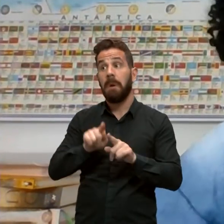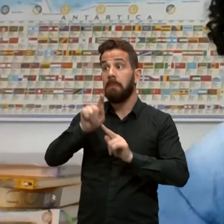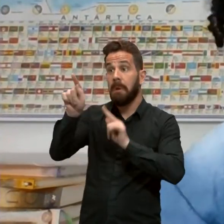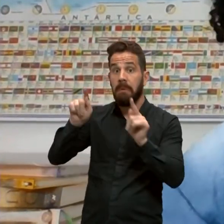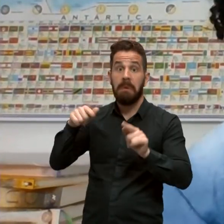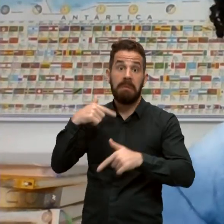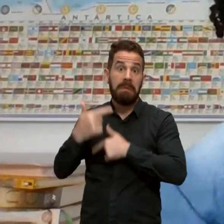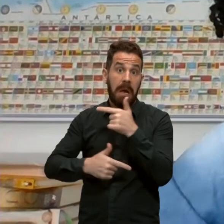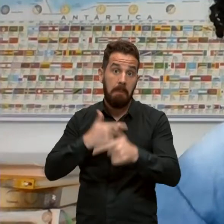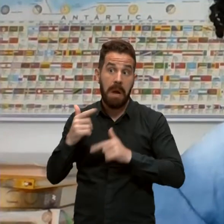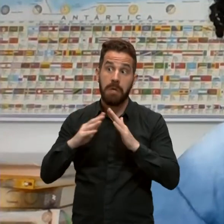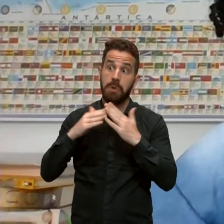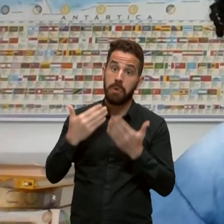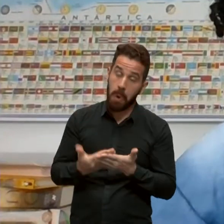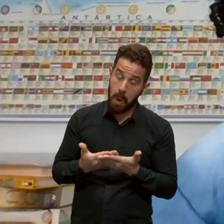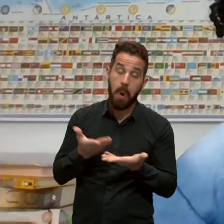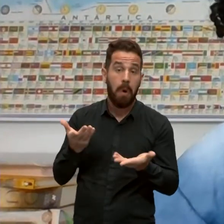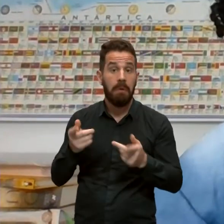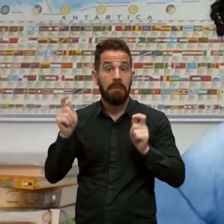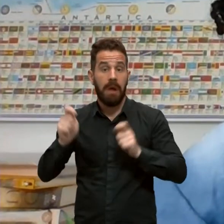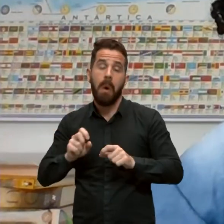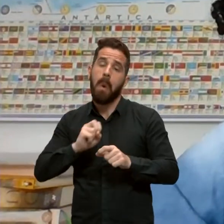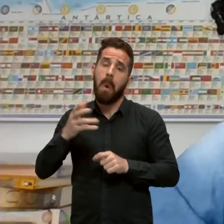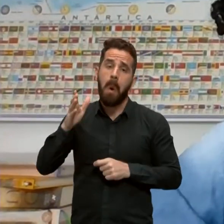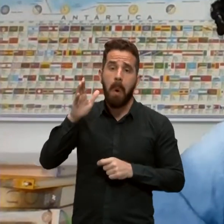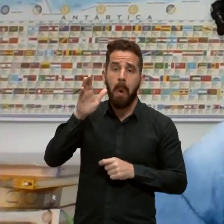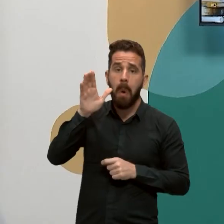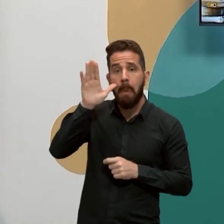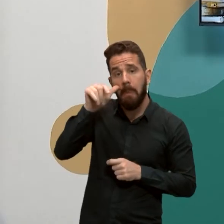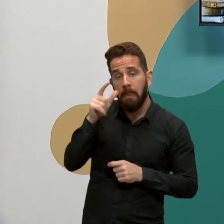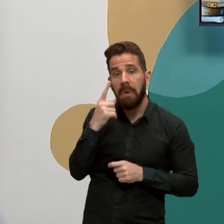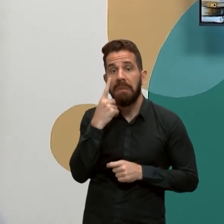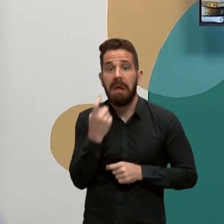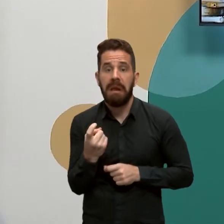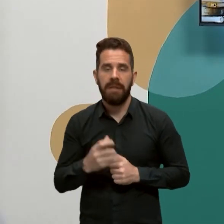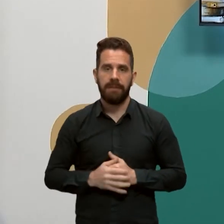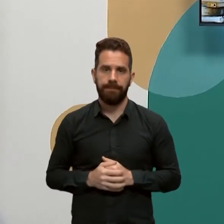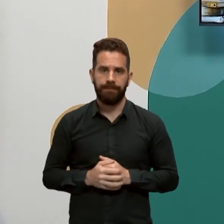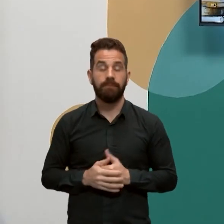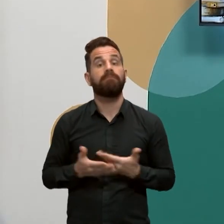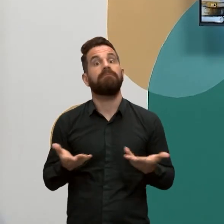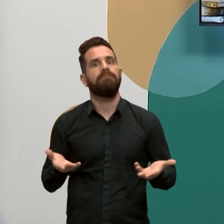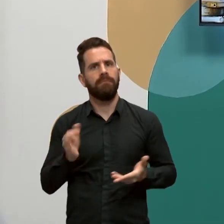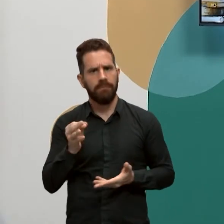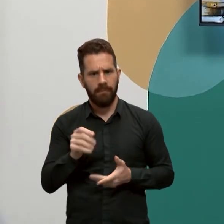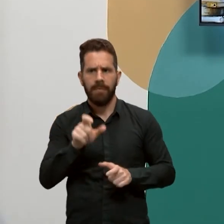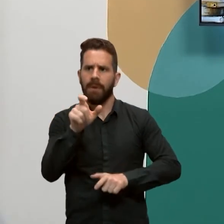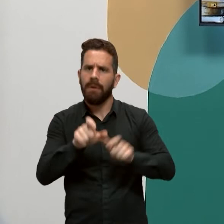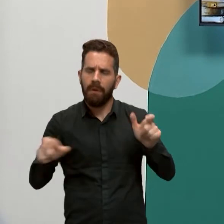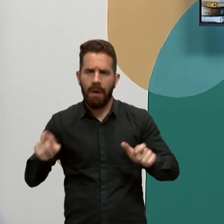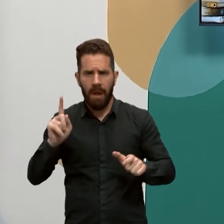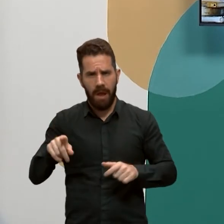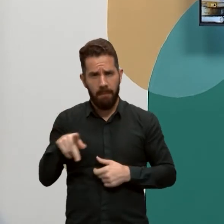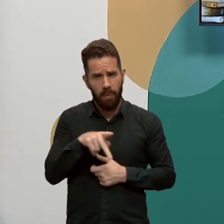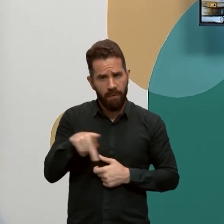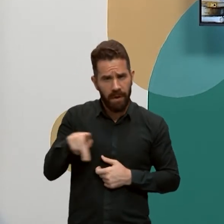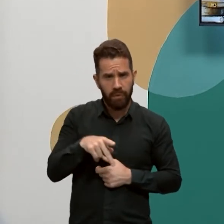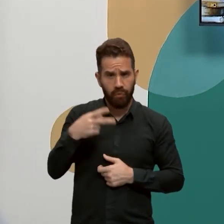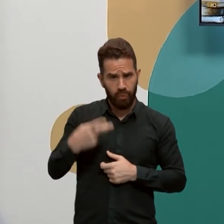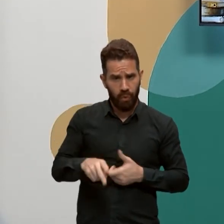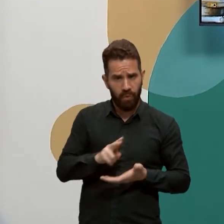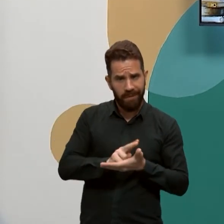para quem tiver interesse também pelo tema, né? Então, o público-alvo seriam docentes, tanto da universidade